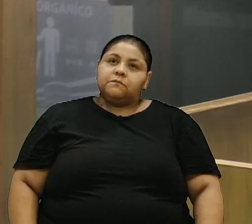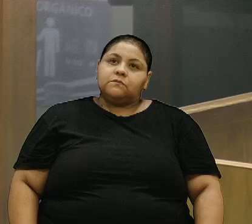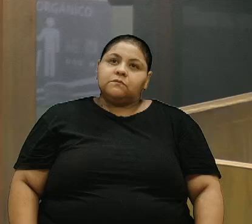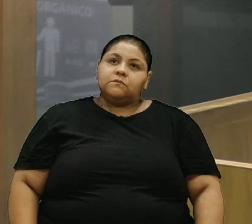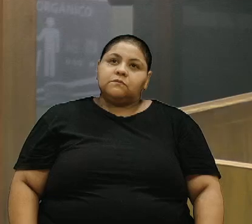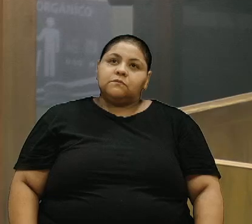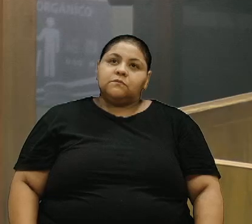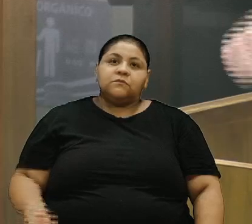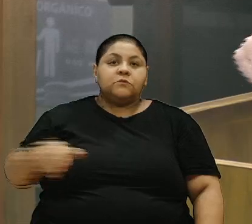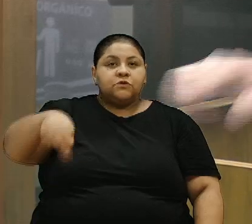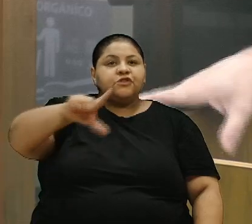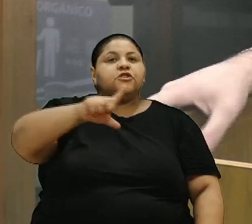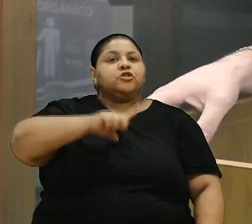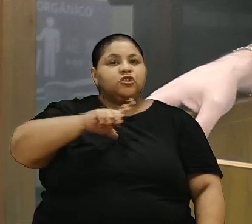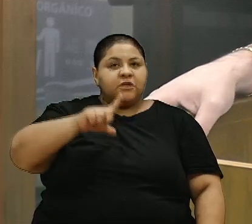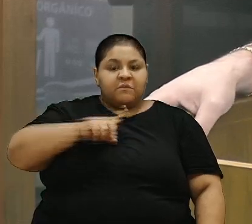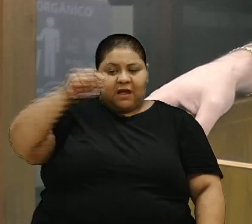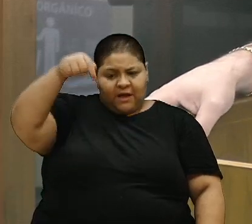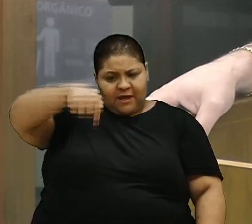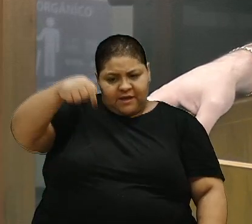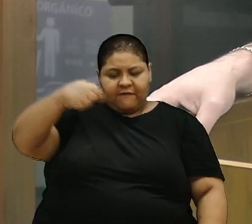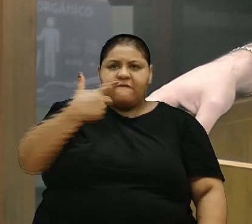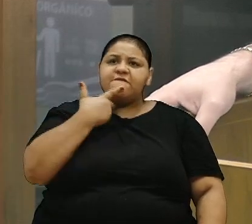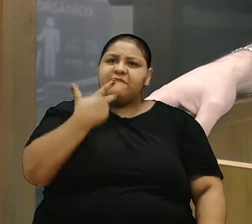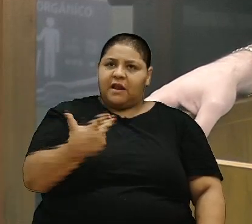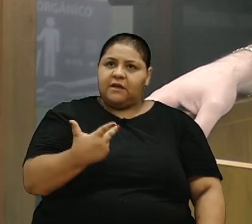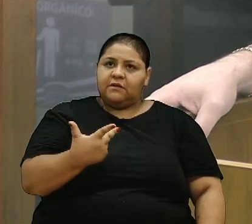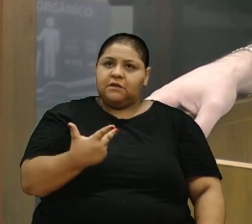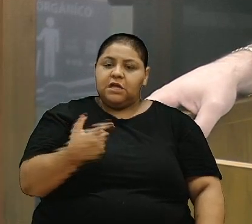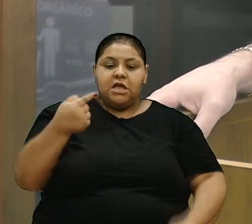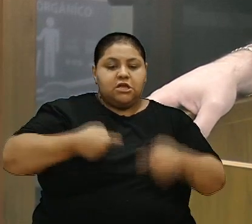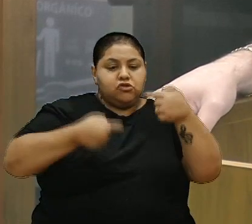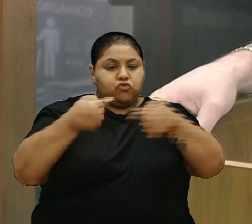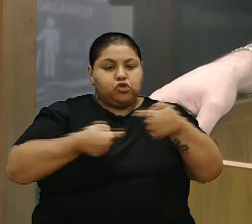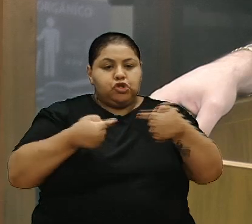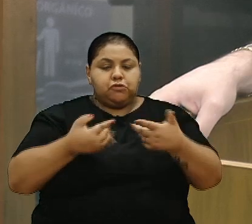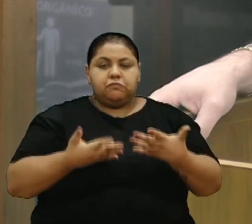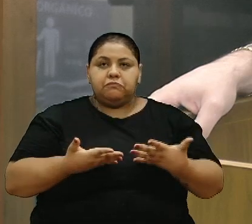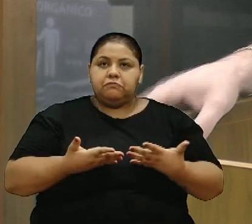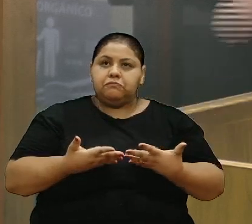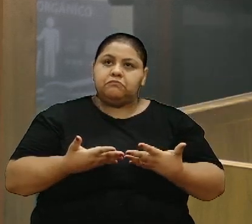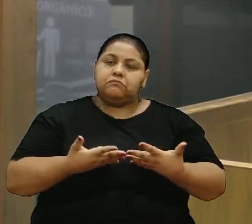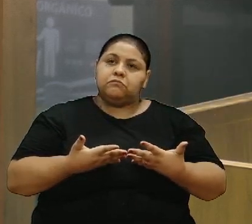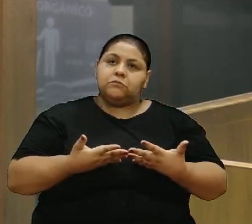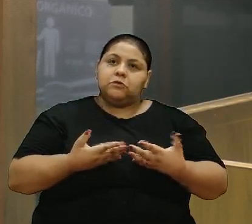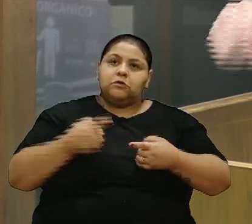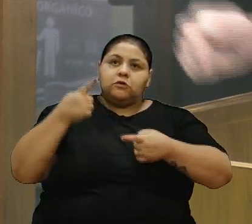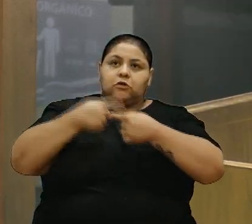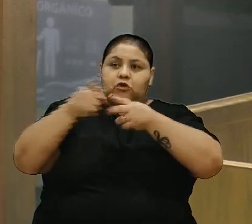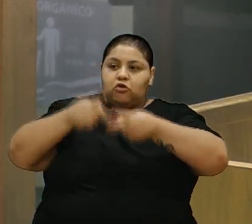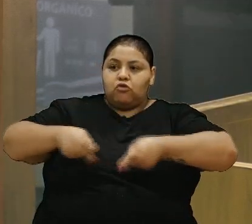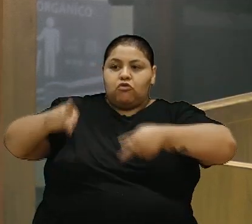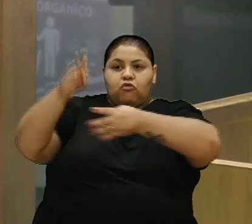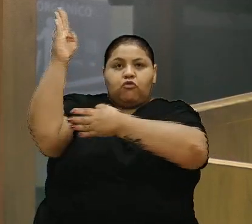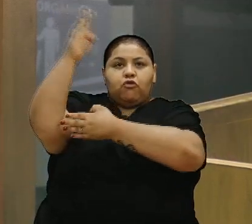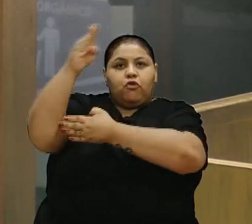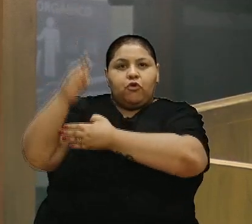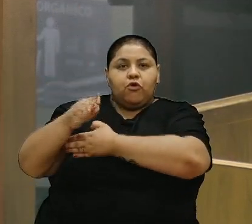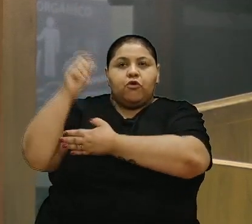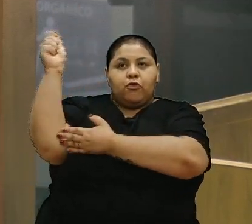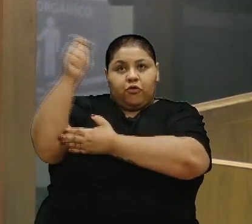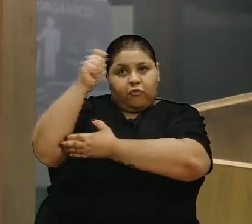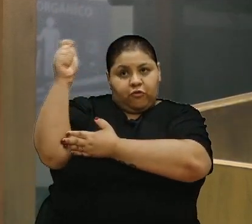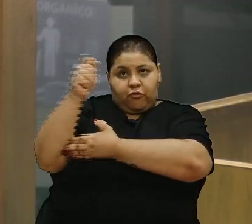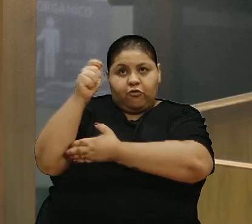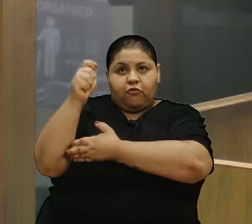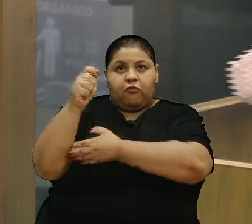mesmo assim nós temos que vir aqui e falar, e debater, porque é o povo brasileiro, é o povo gaúcho, e